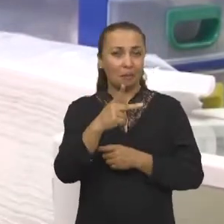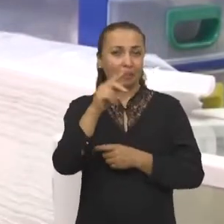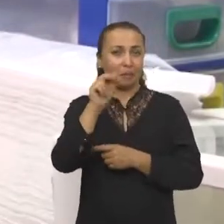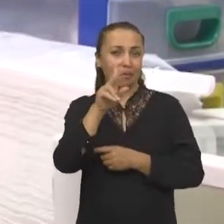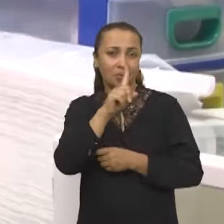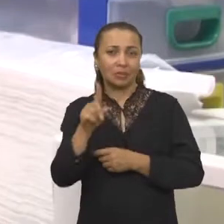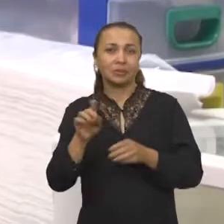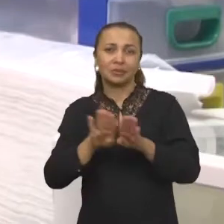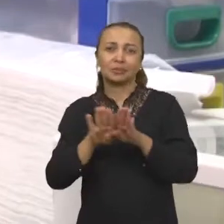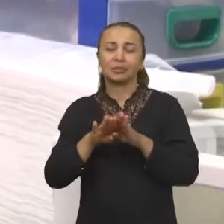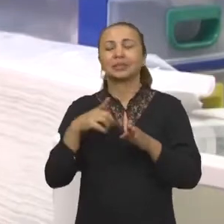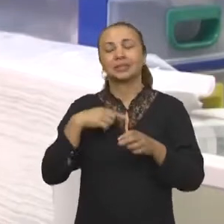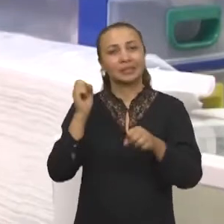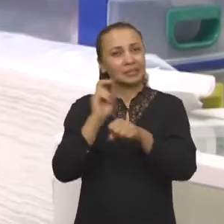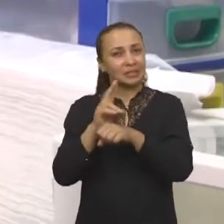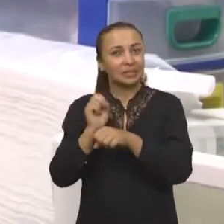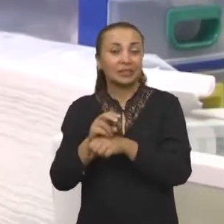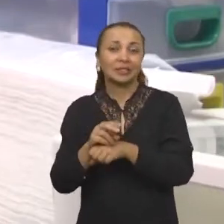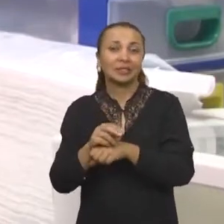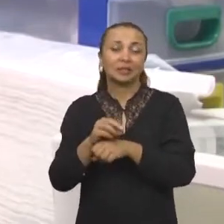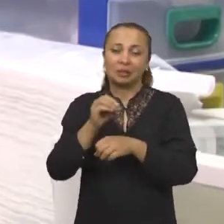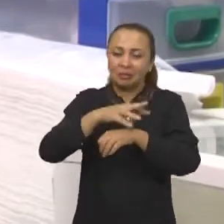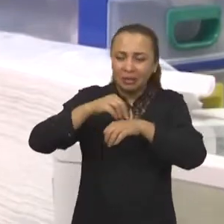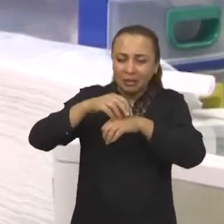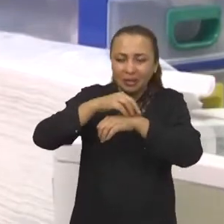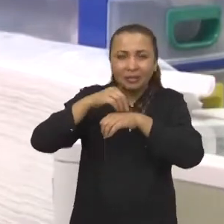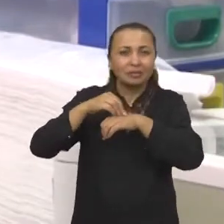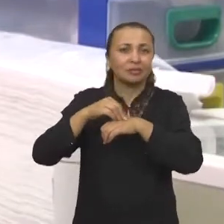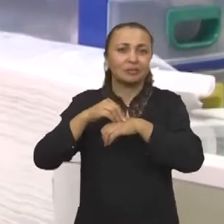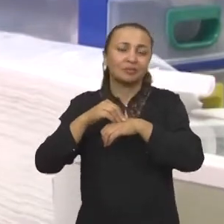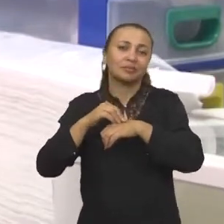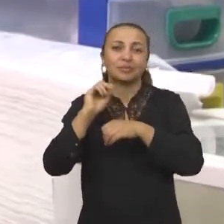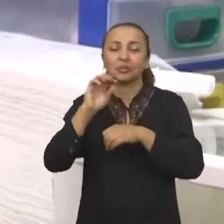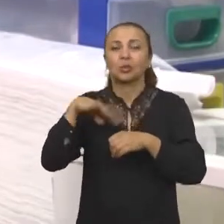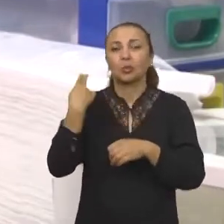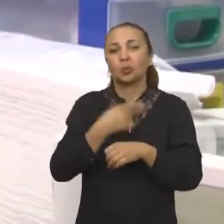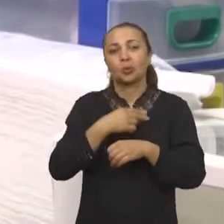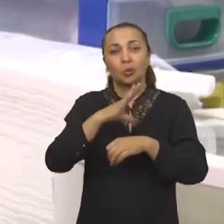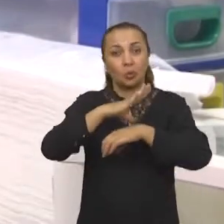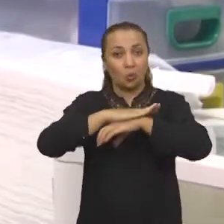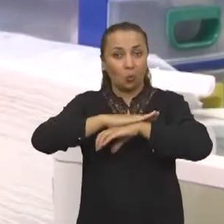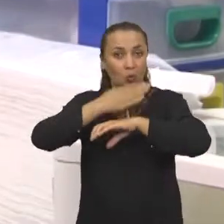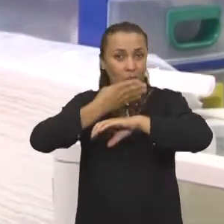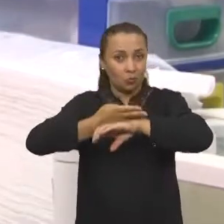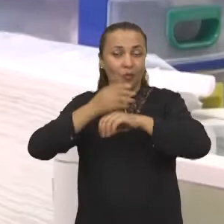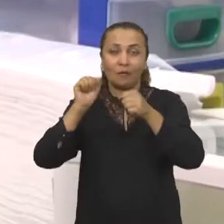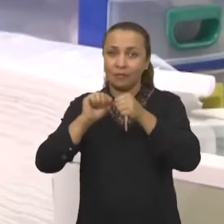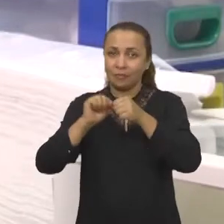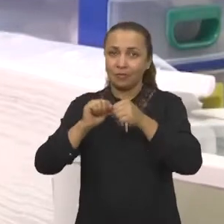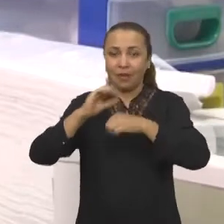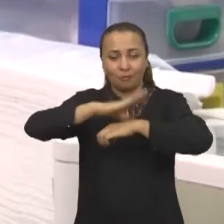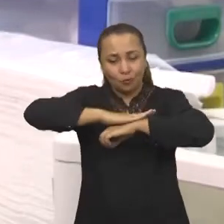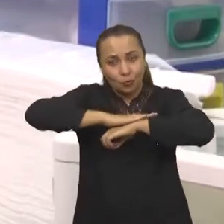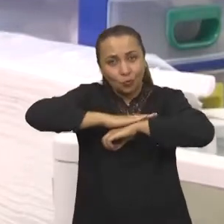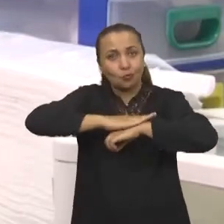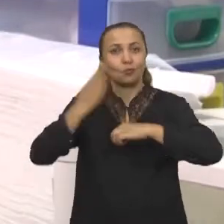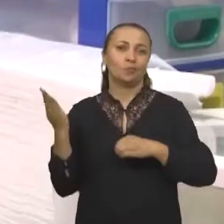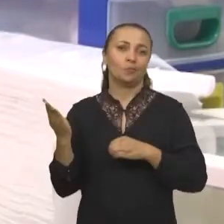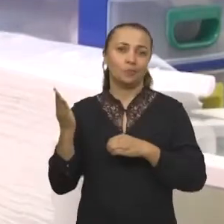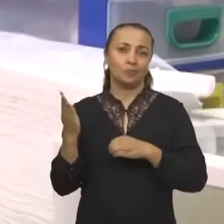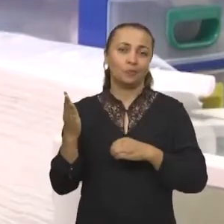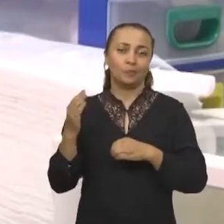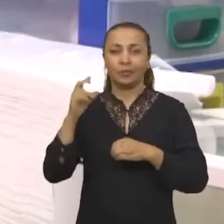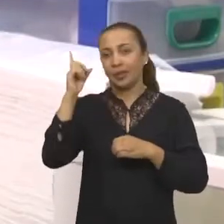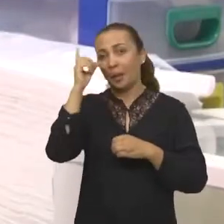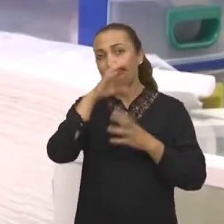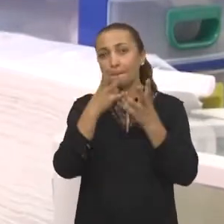isso favorece também micro-organismos, né? Então, o que é que o nosso curativo vai fazer? Ele vai tirar esse excesso, ele